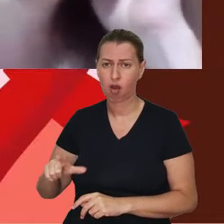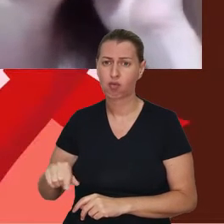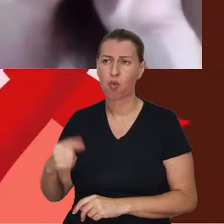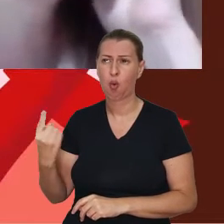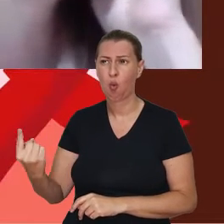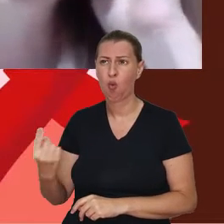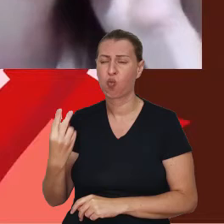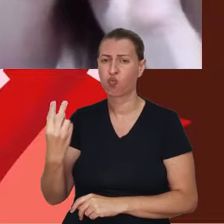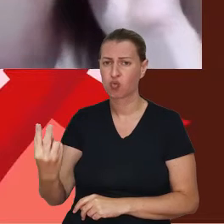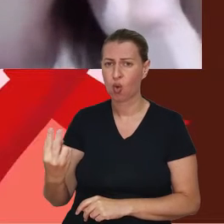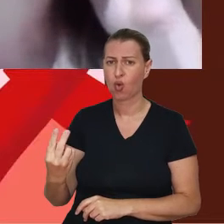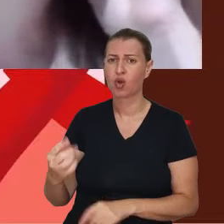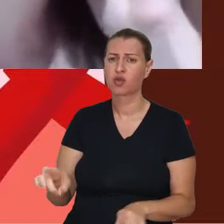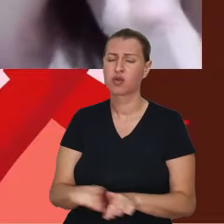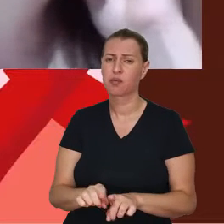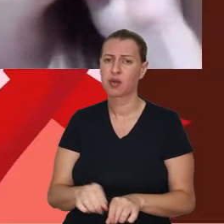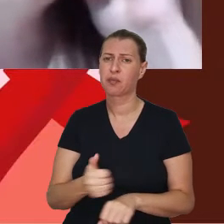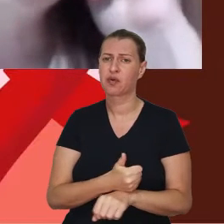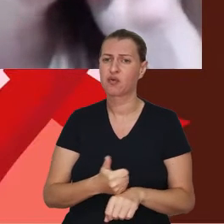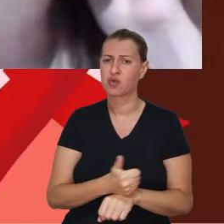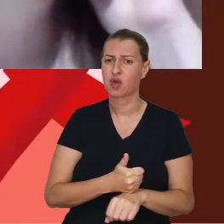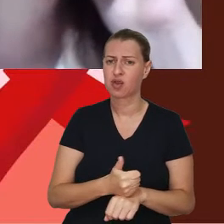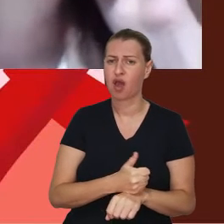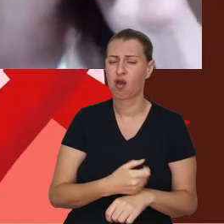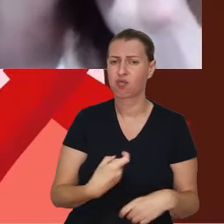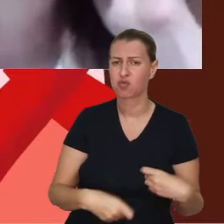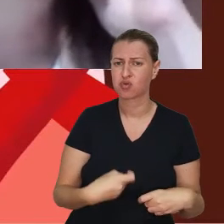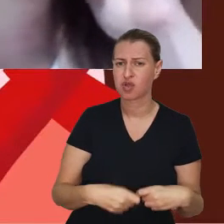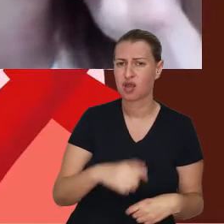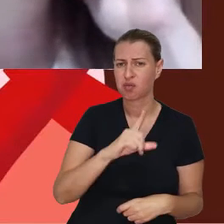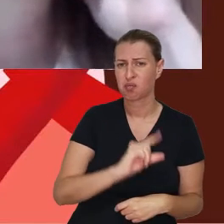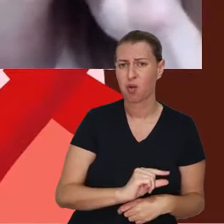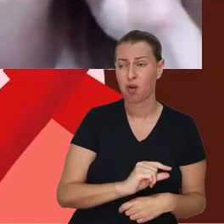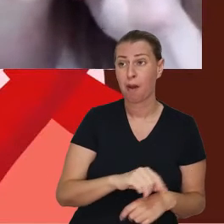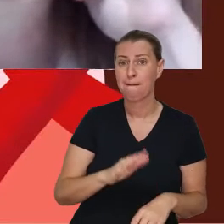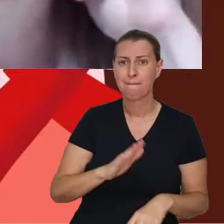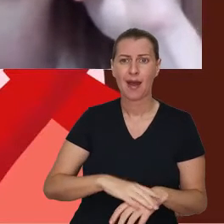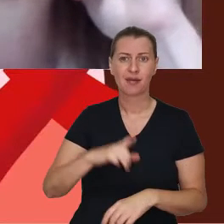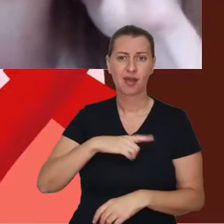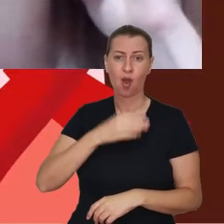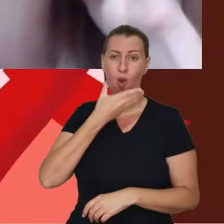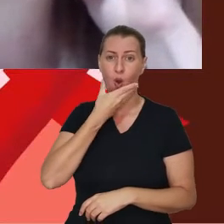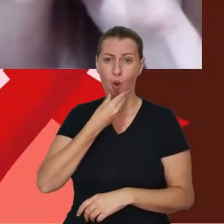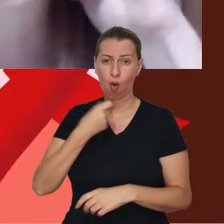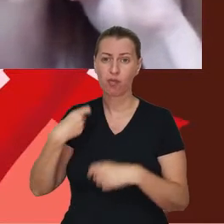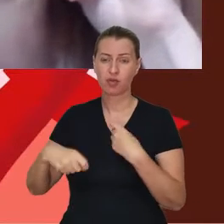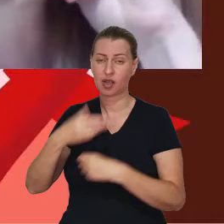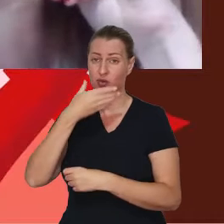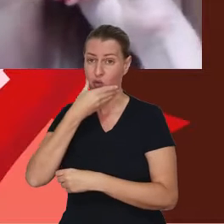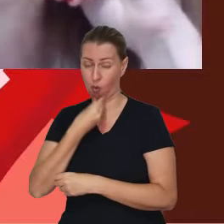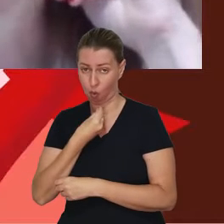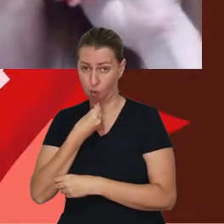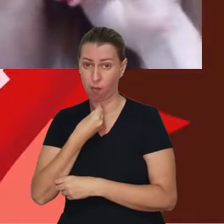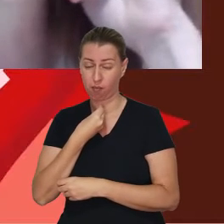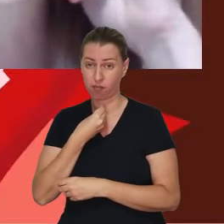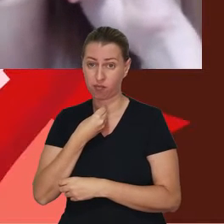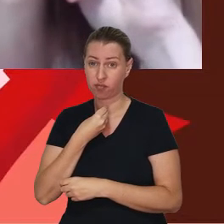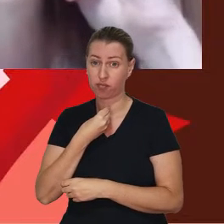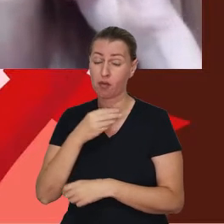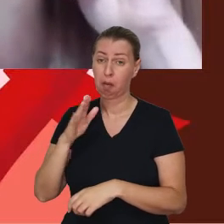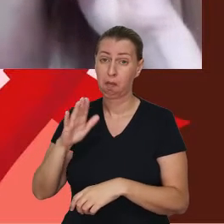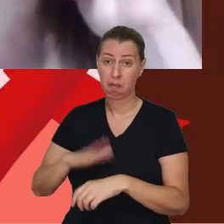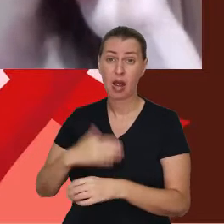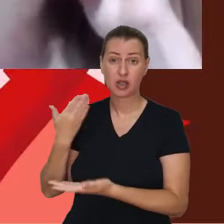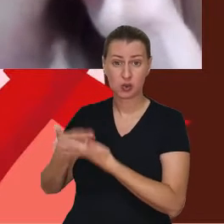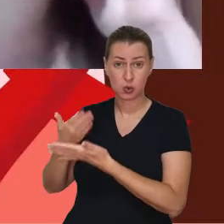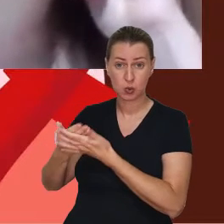sexo são poucos também. Então, o que a gente mais tem são homens que fazem sexo com homens, com maior